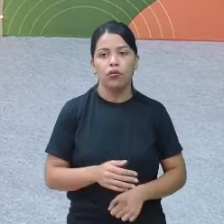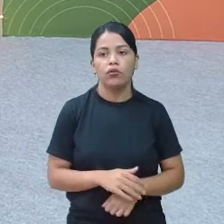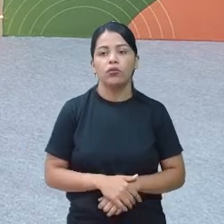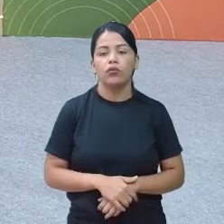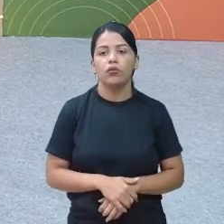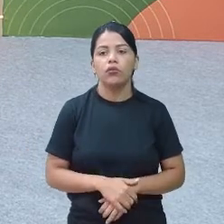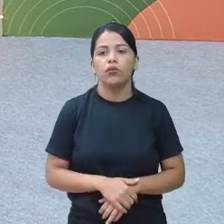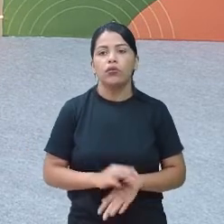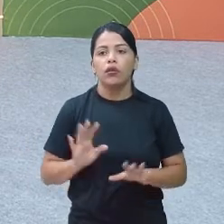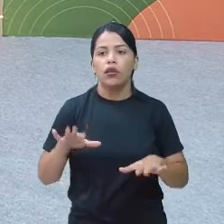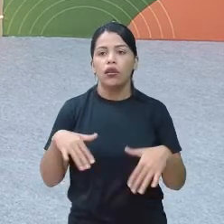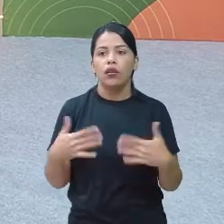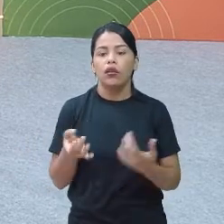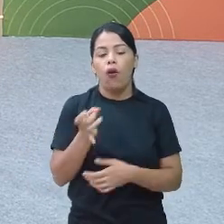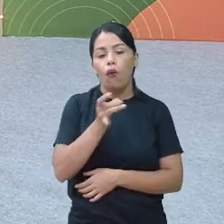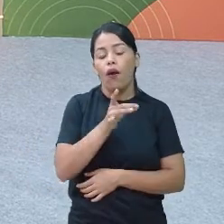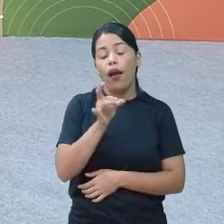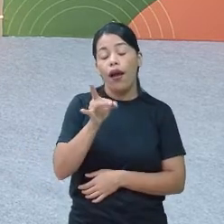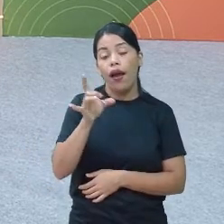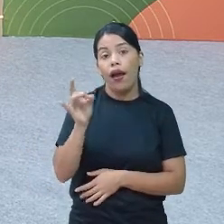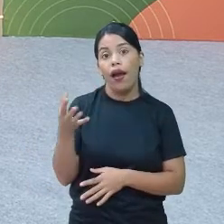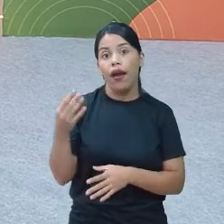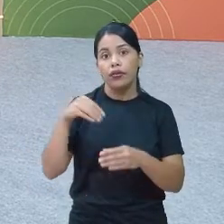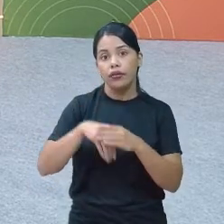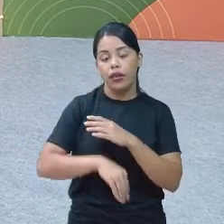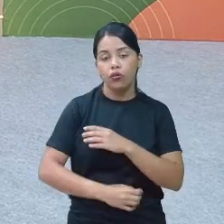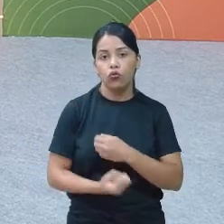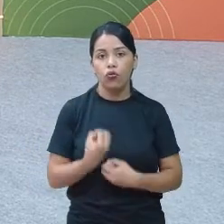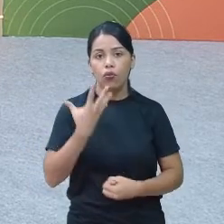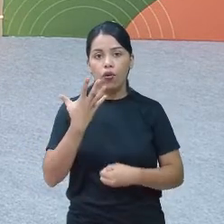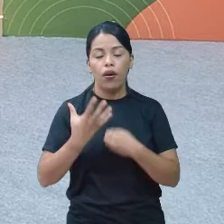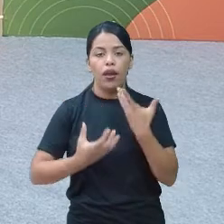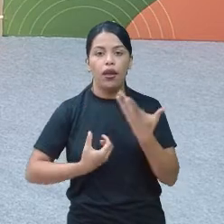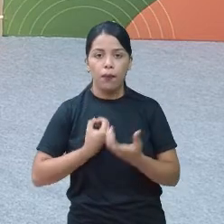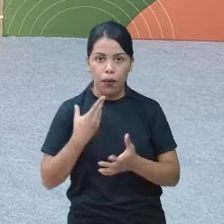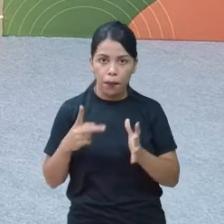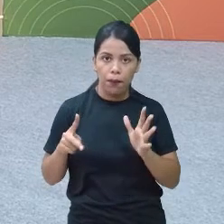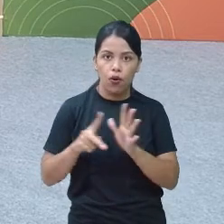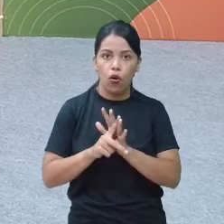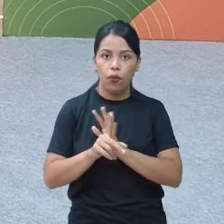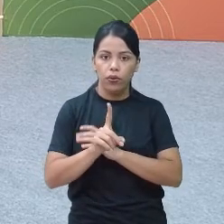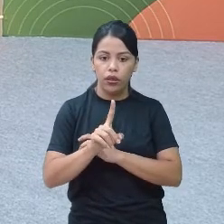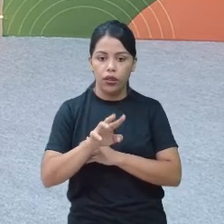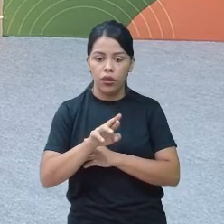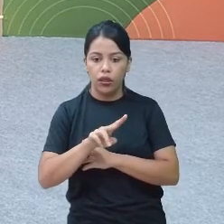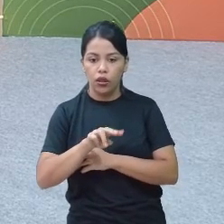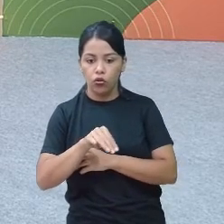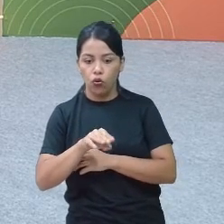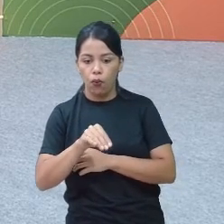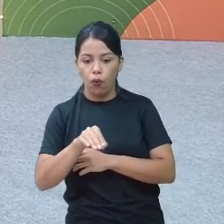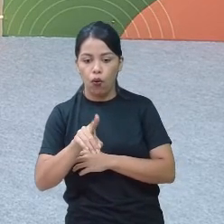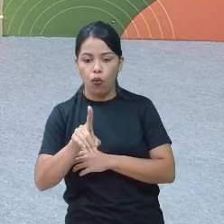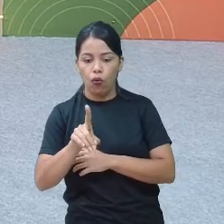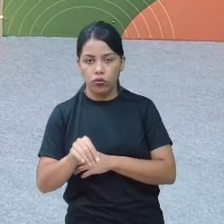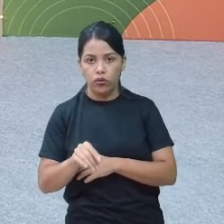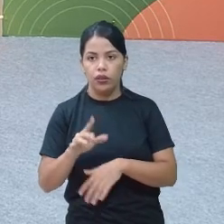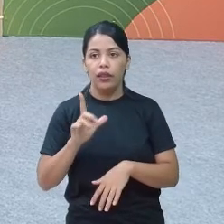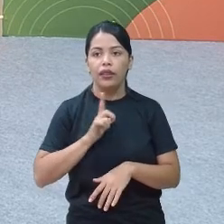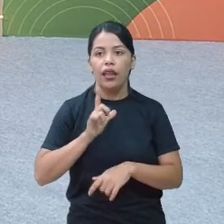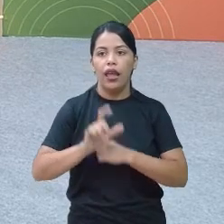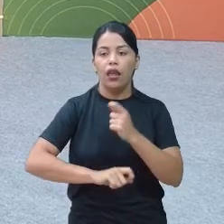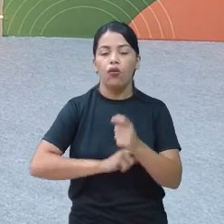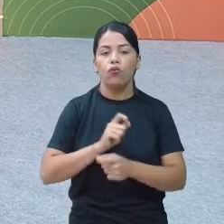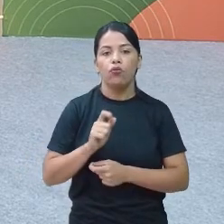Então, cada que no poema de Drummond retoma o nome anterior, que era um substantivo, né? E eles exercem a função